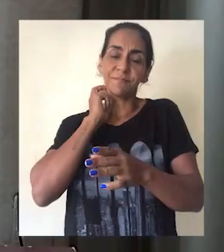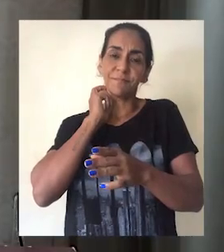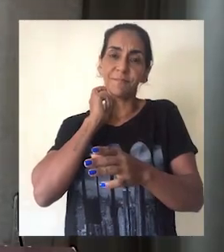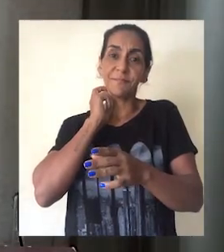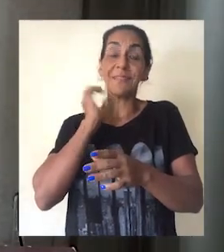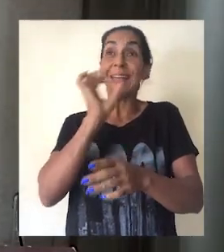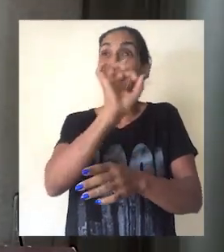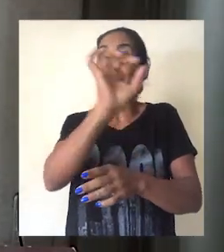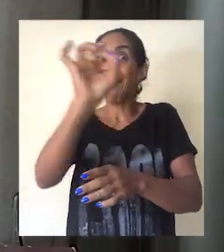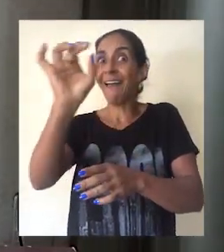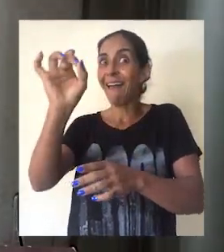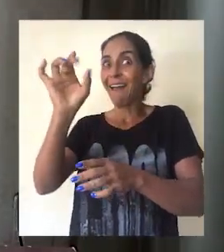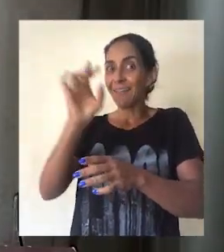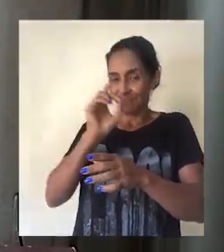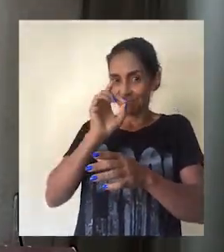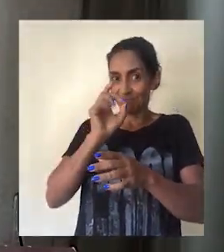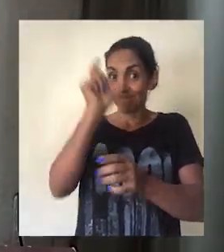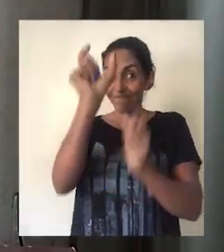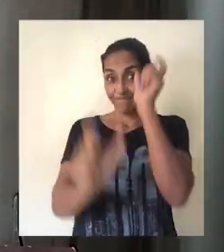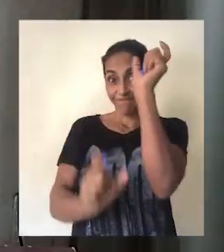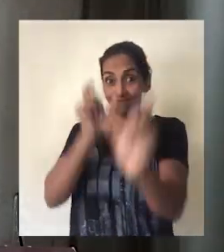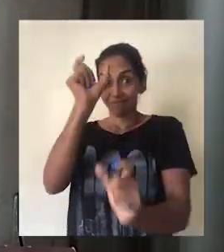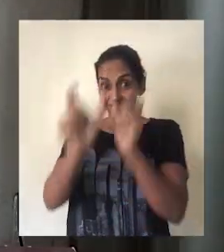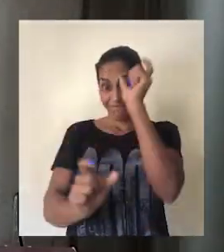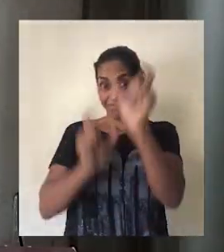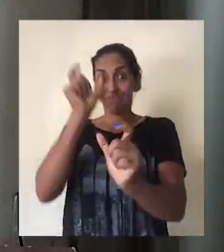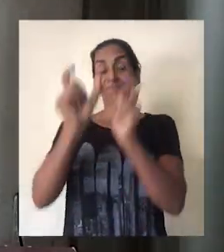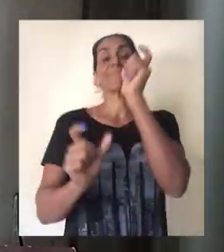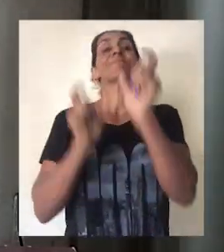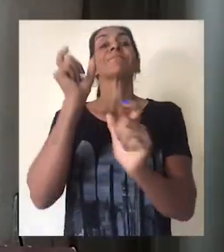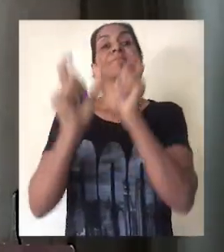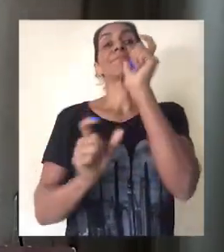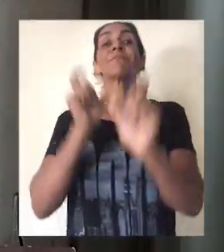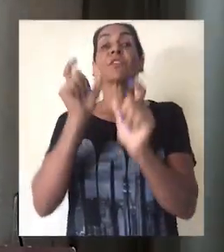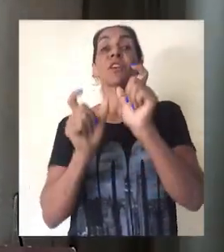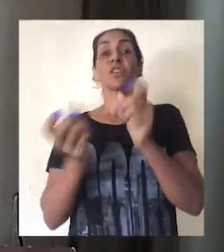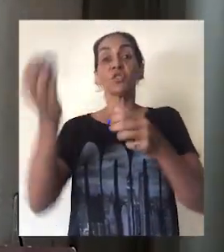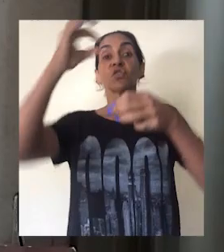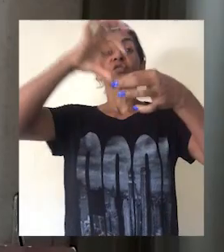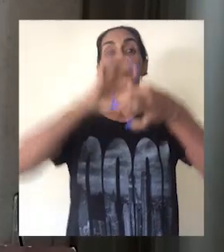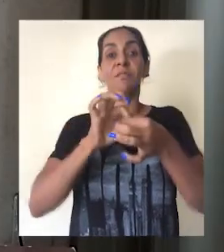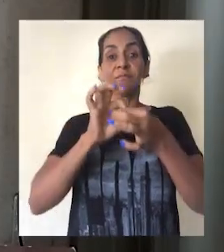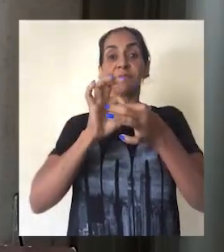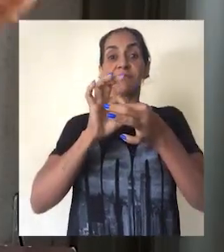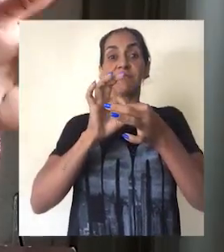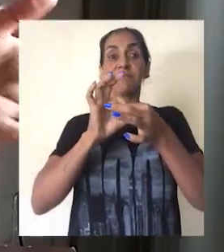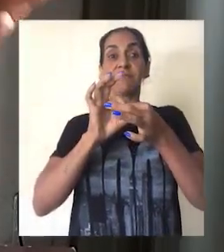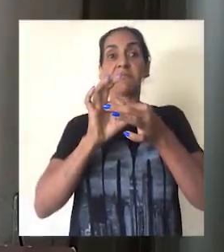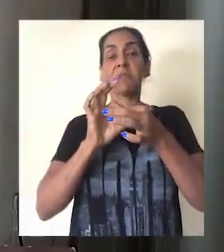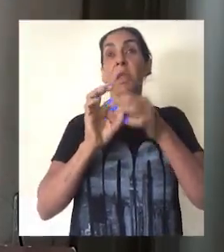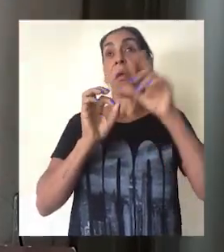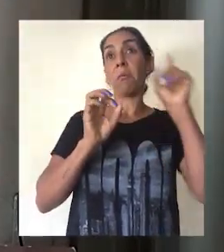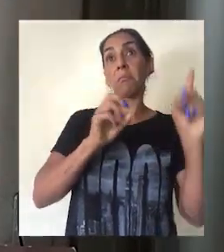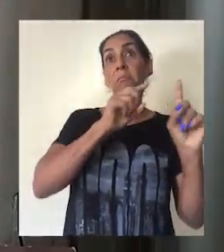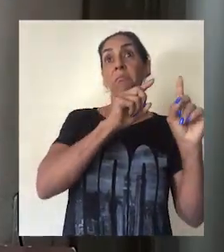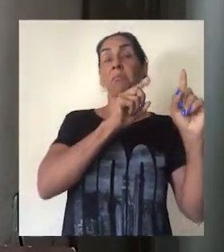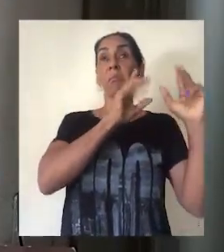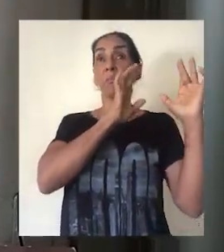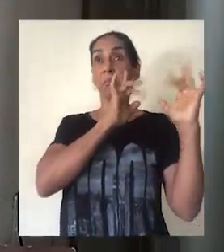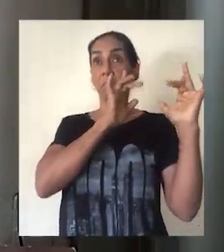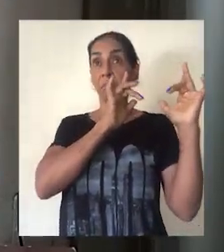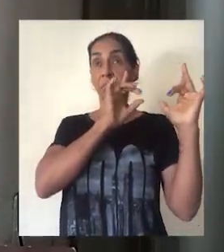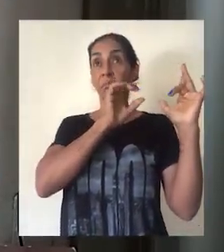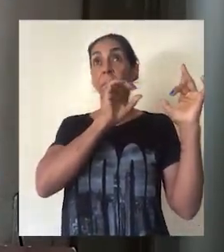ponto de vista de cada um dos personagens. Todos esses personagens estão de alguma forma interligados, ou ao Jonathan ou à Mina.